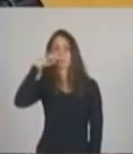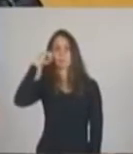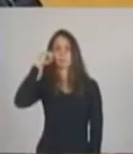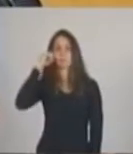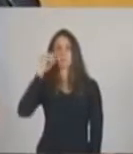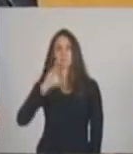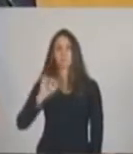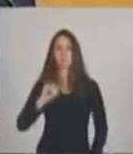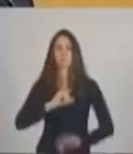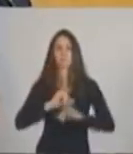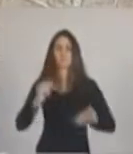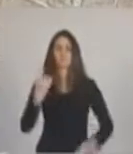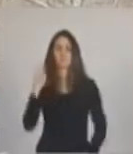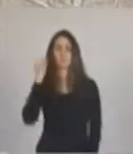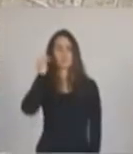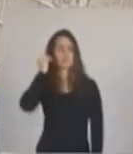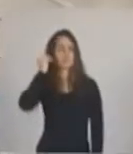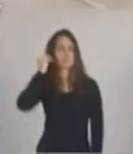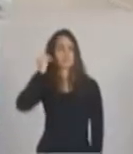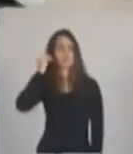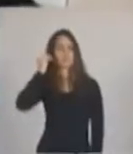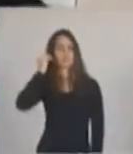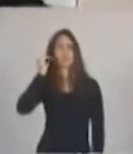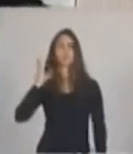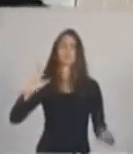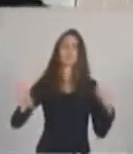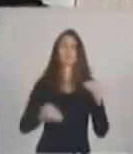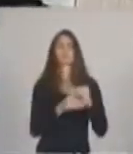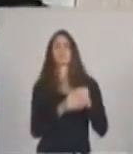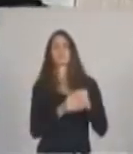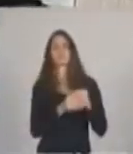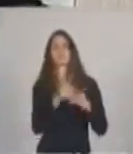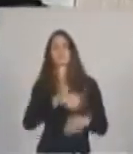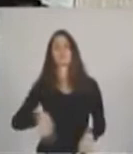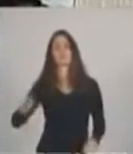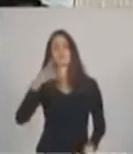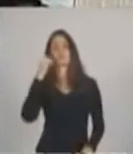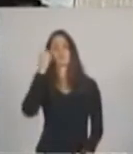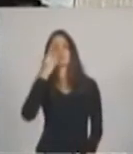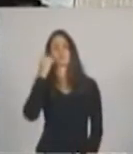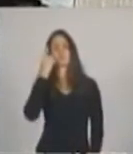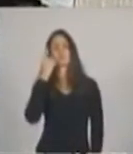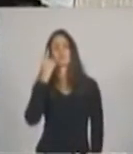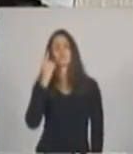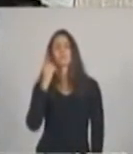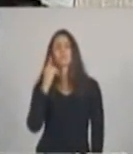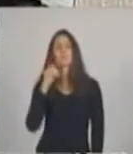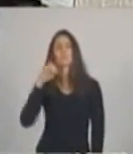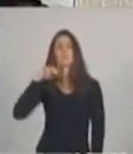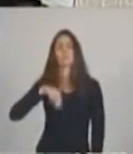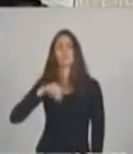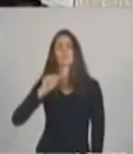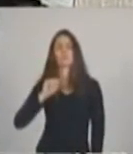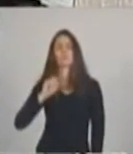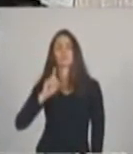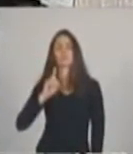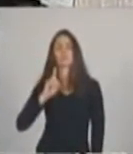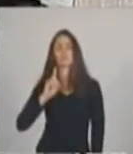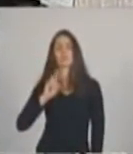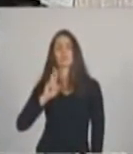deputados. Obrigado, presidente. Eu quero me somar aos demais parlamentares, ao deputado Marcos Madureira, se não me falha a memória, e os